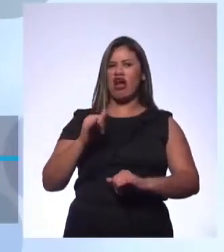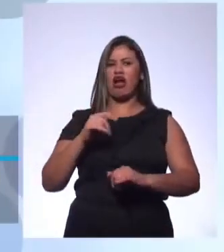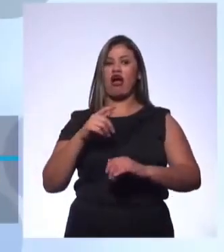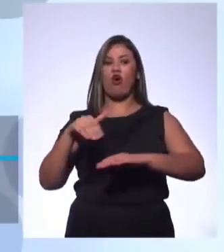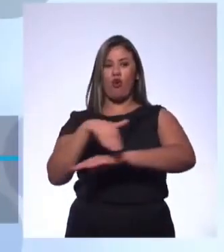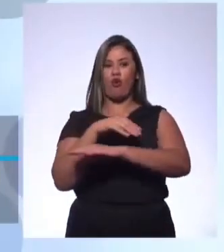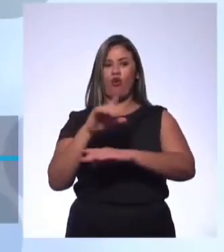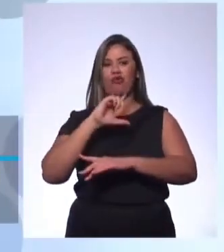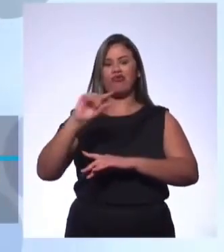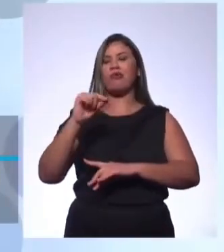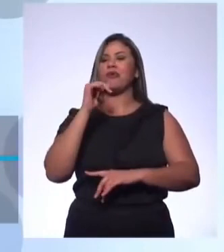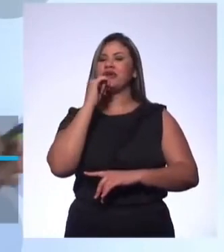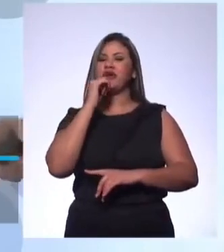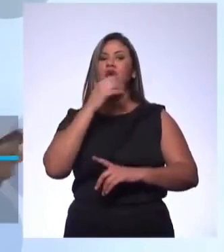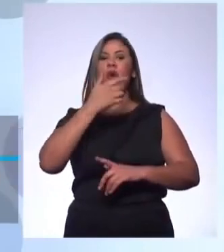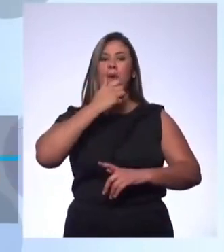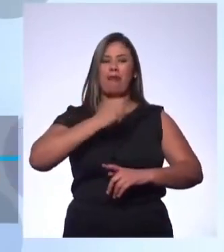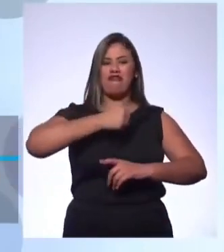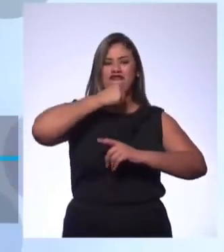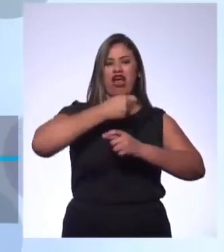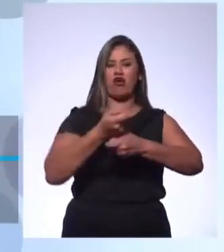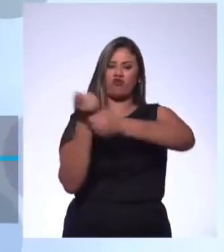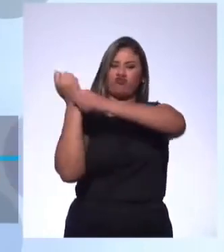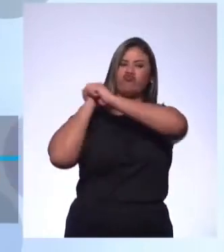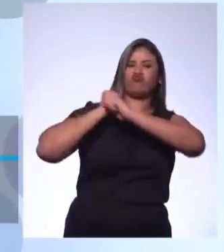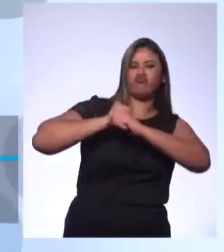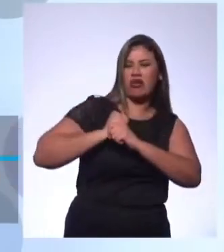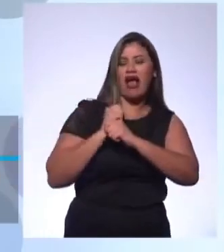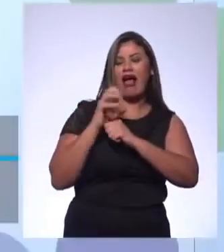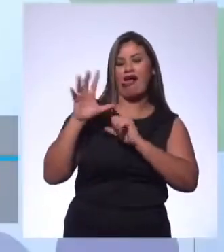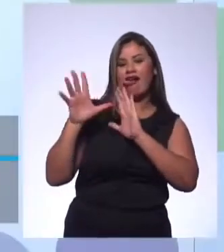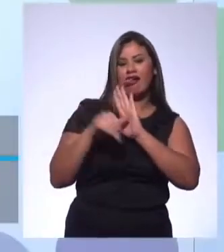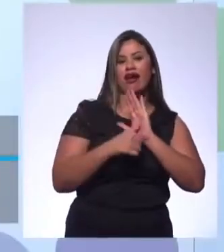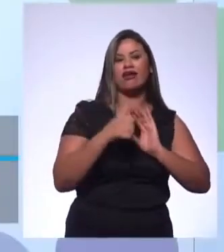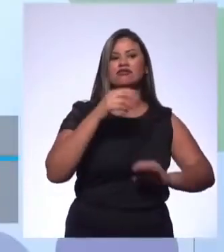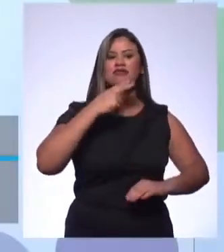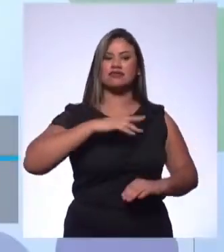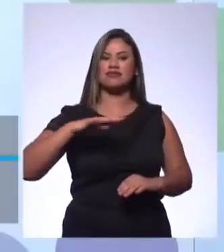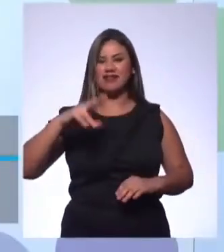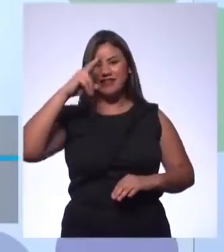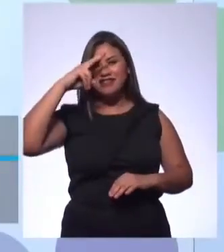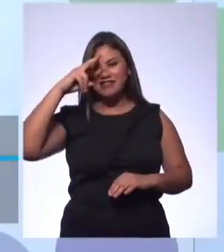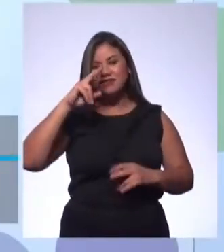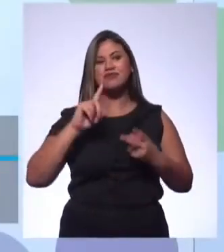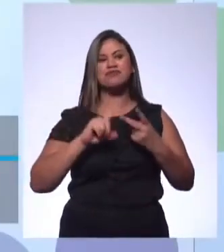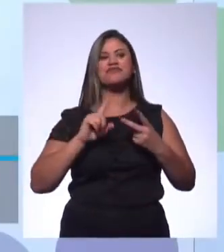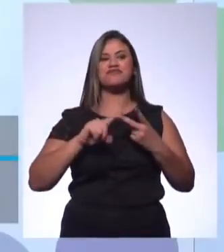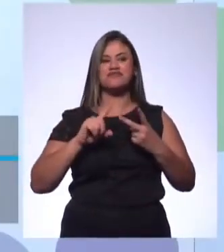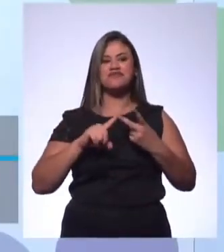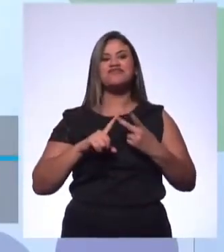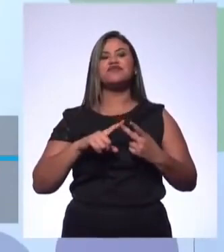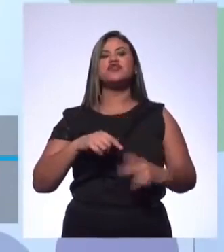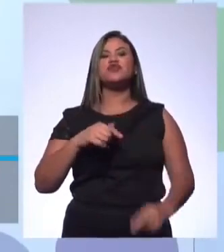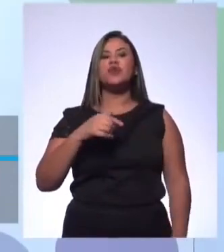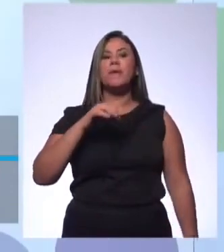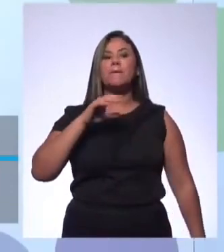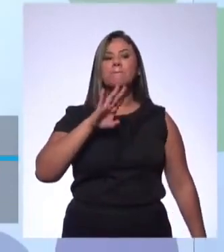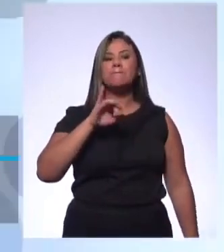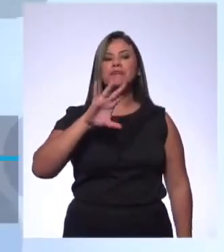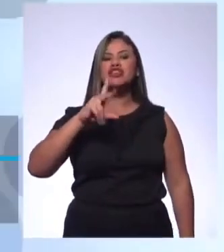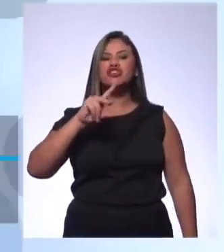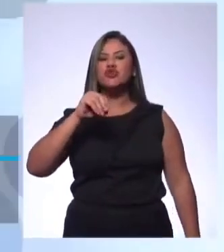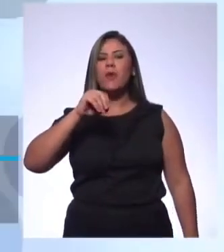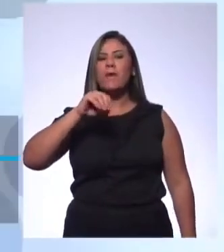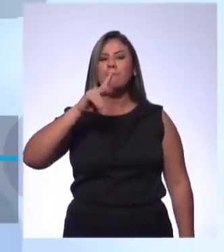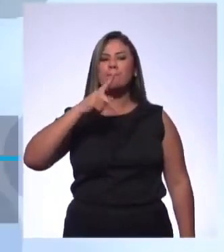Saco, Bicho-Papão, né? Então, sempre, a minha nossa. avó contou para mim do Homem do Saco, a primeira história que eu ouvi para eu não sair pra rua para a loira do